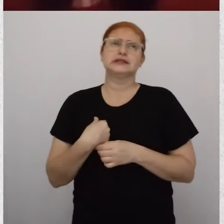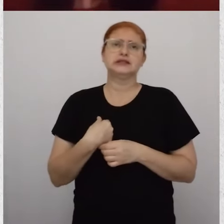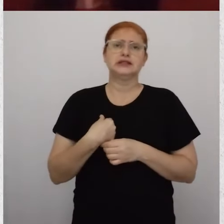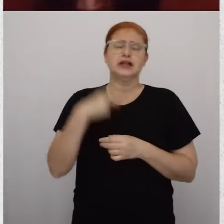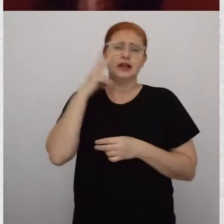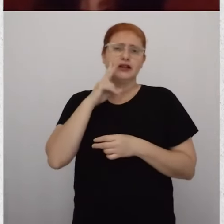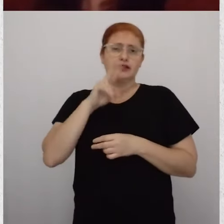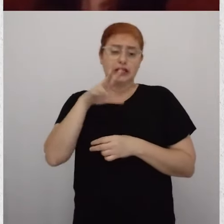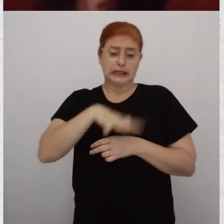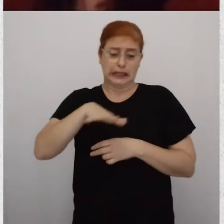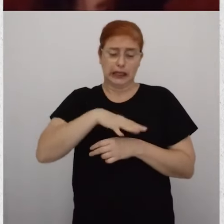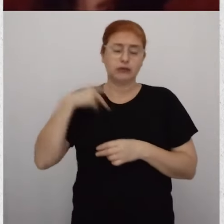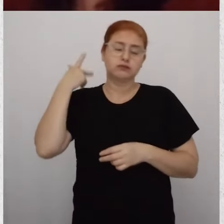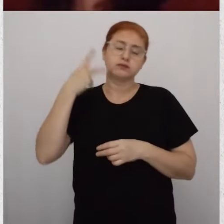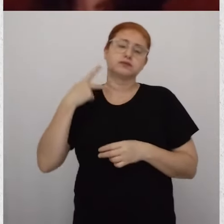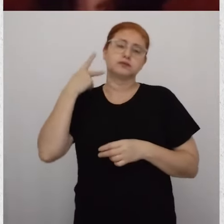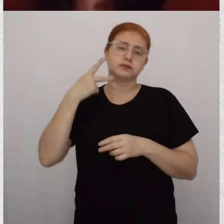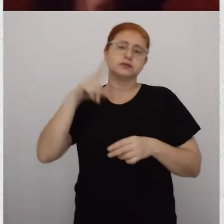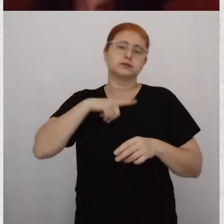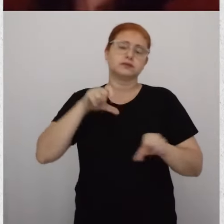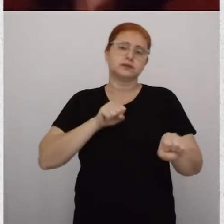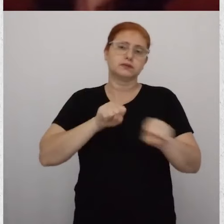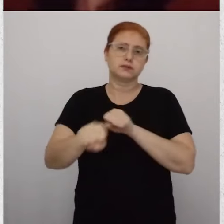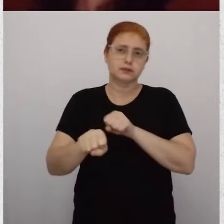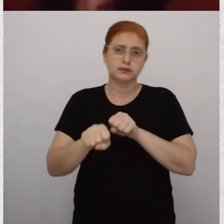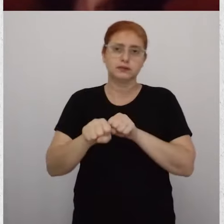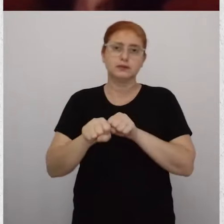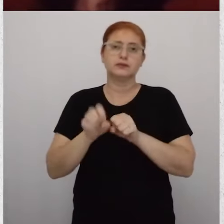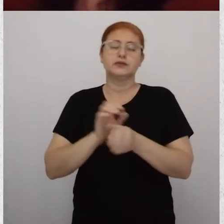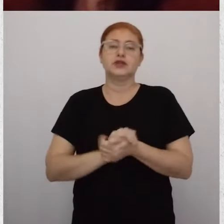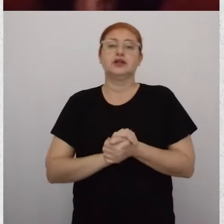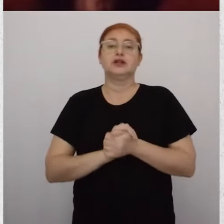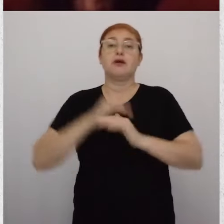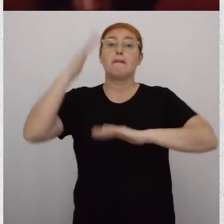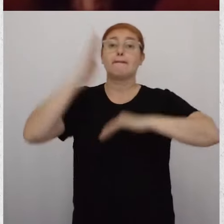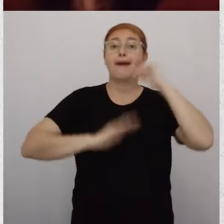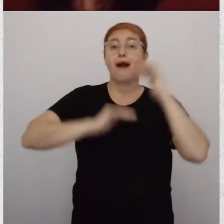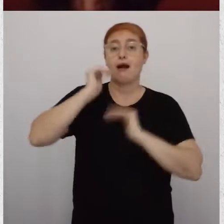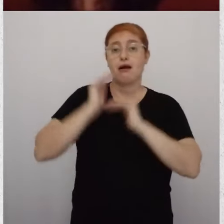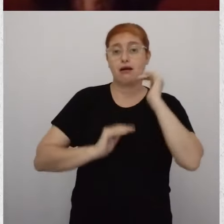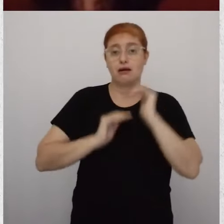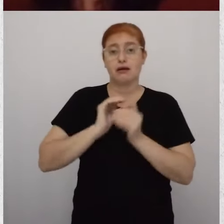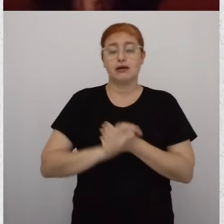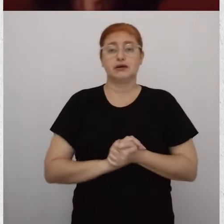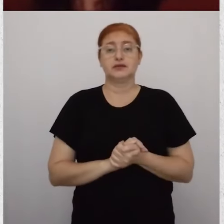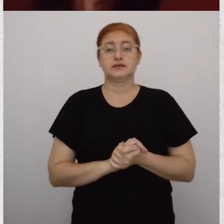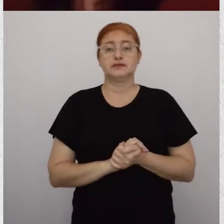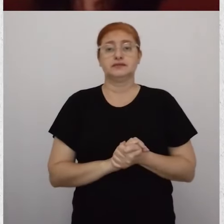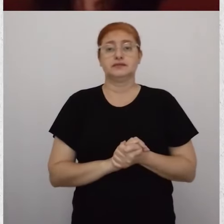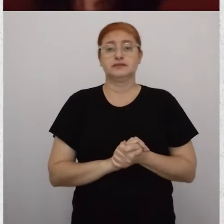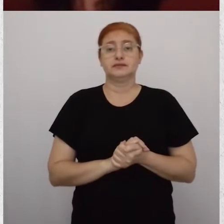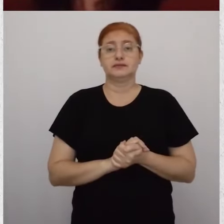se formar a partir desse tipo de prática,